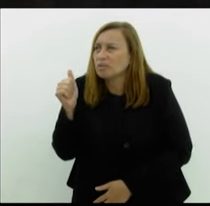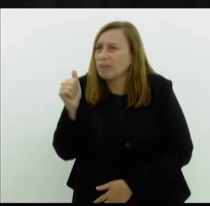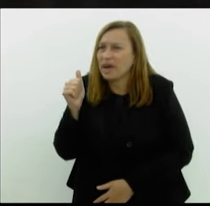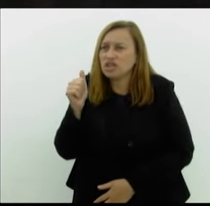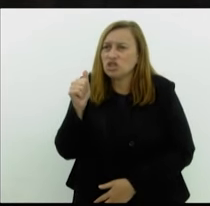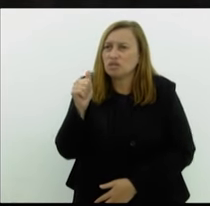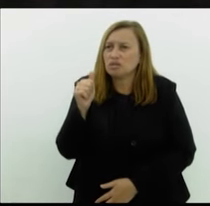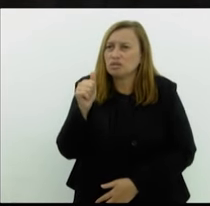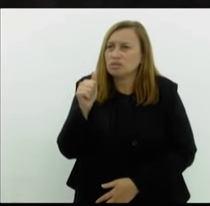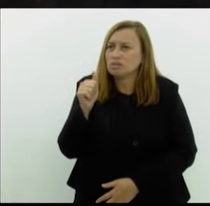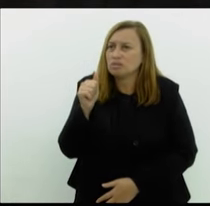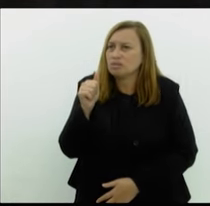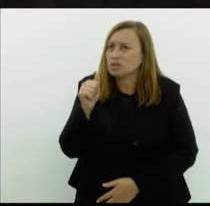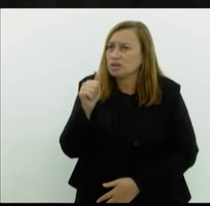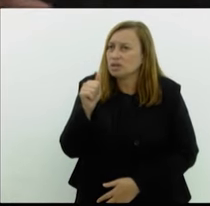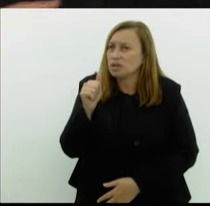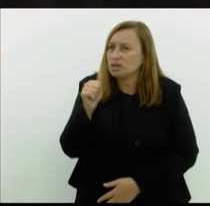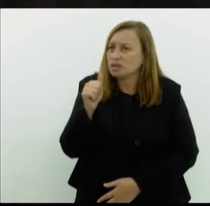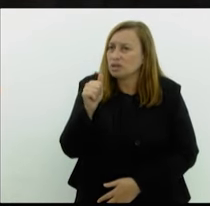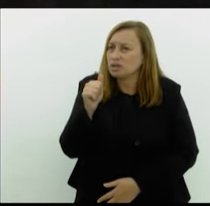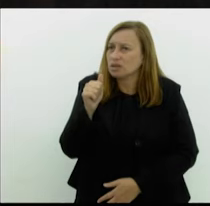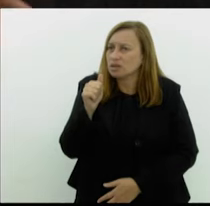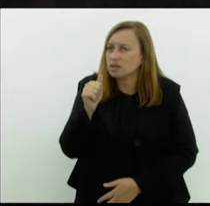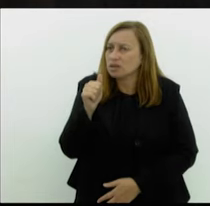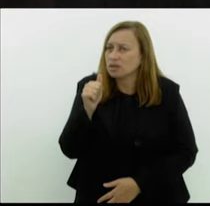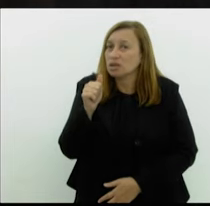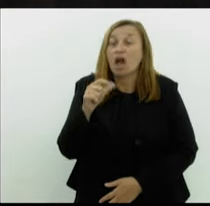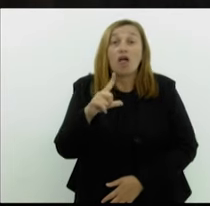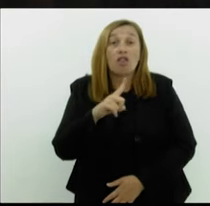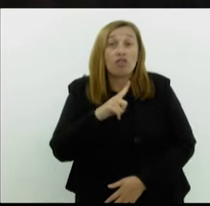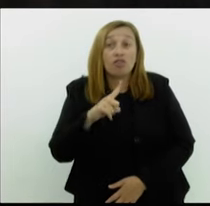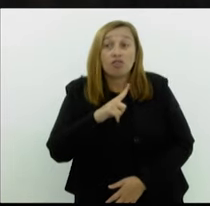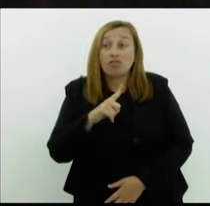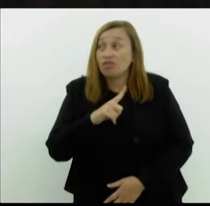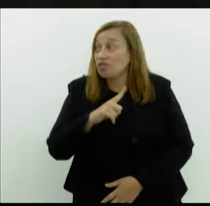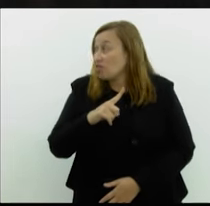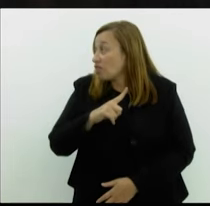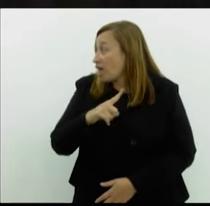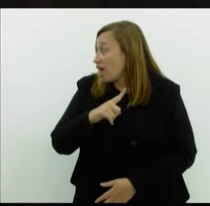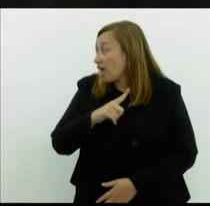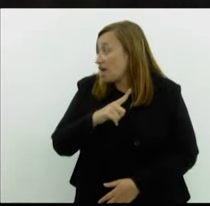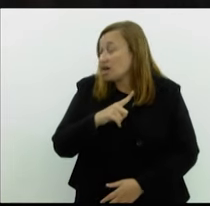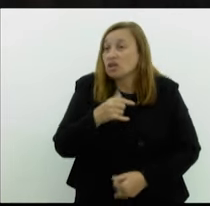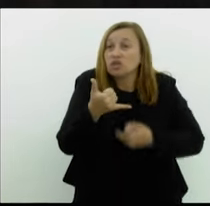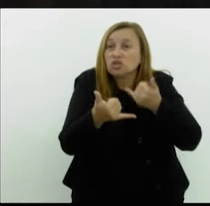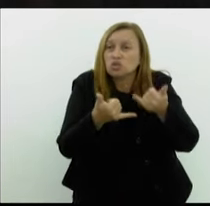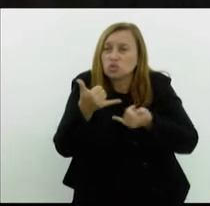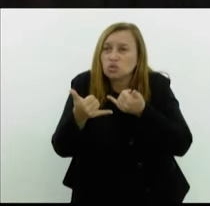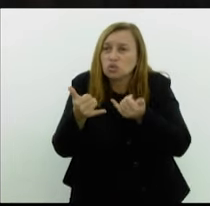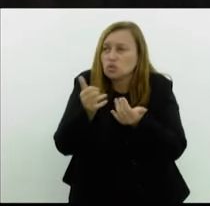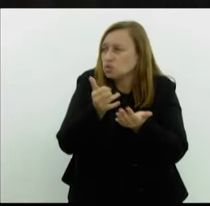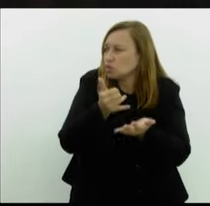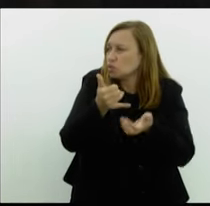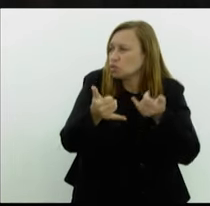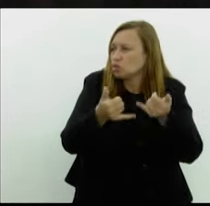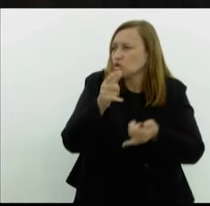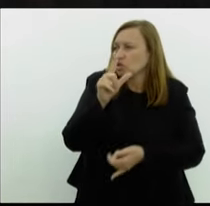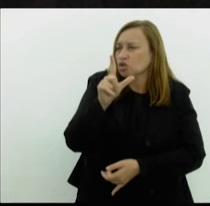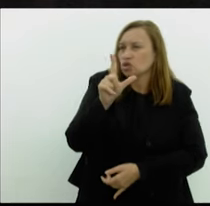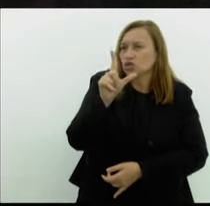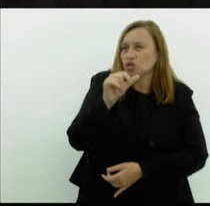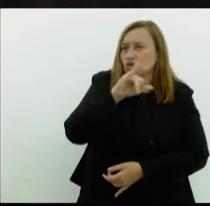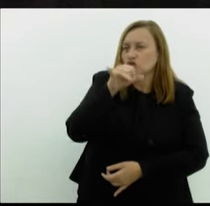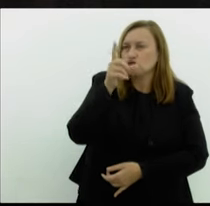vida. Tem casa de jogo para tudo. Eu acho que daqui a pouco vão apostar como é que